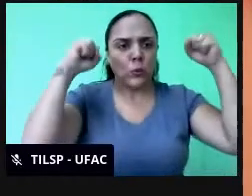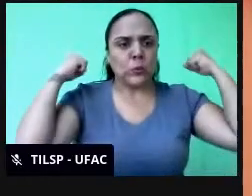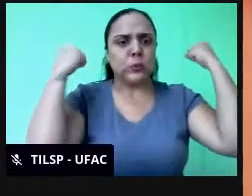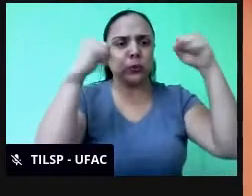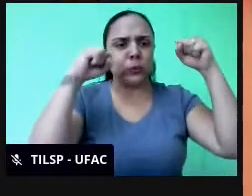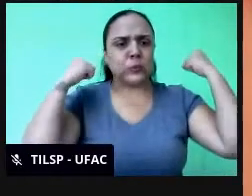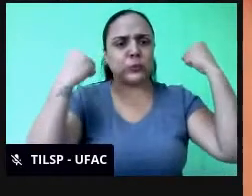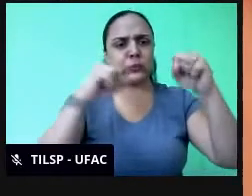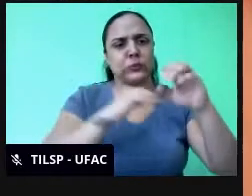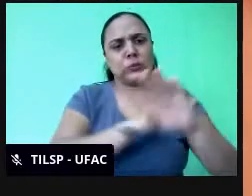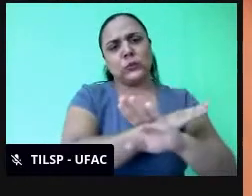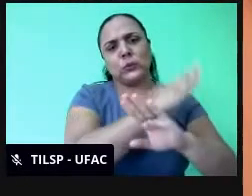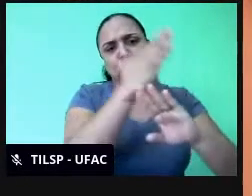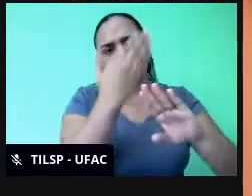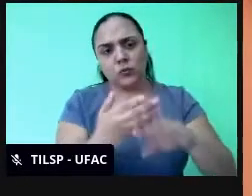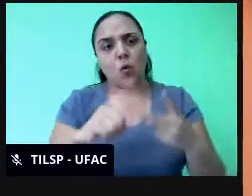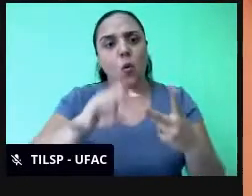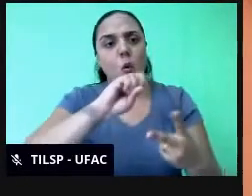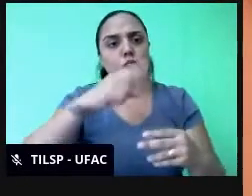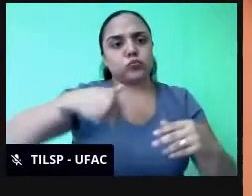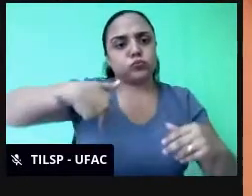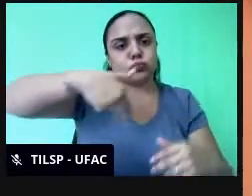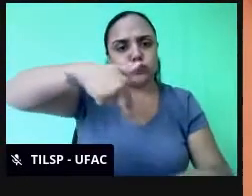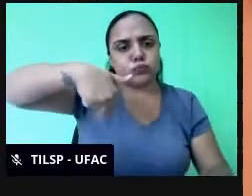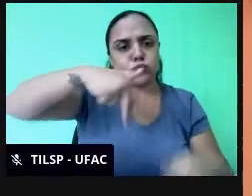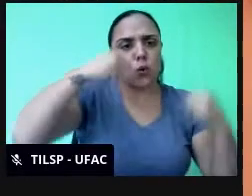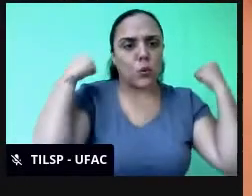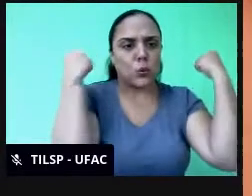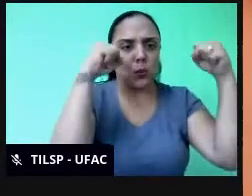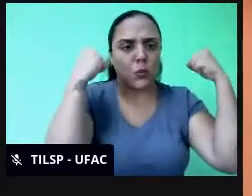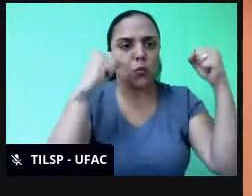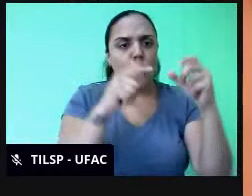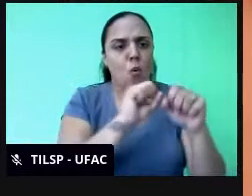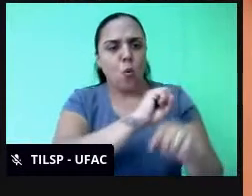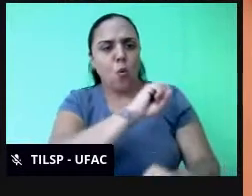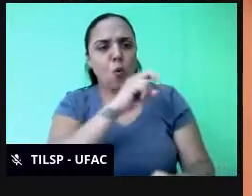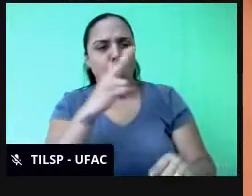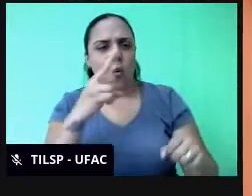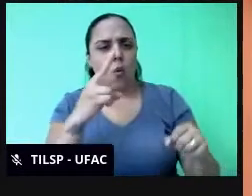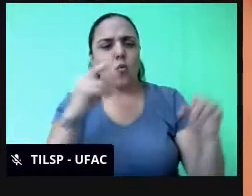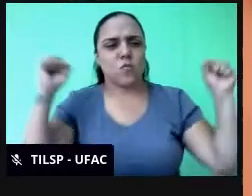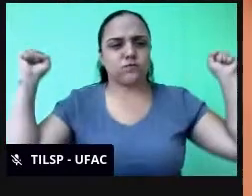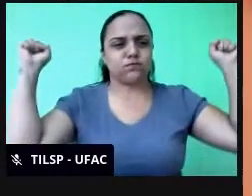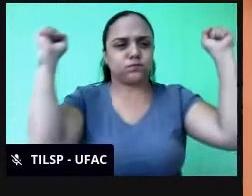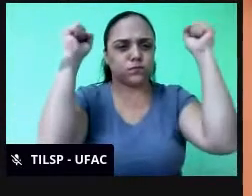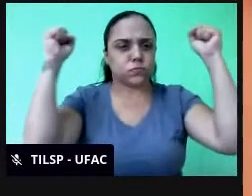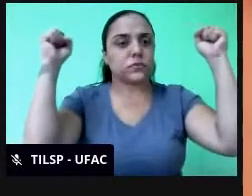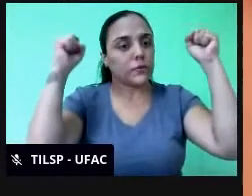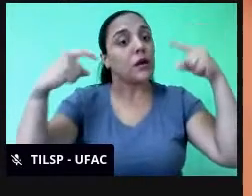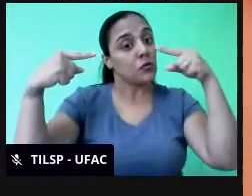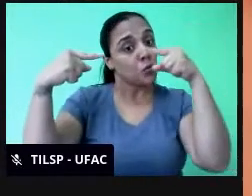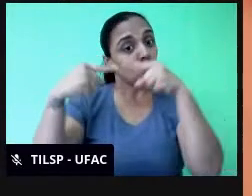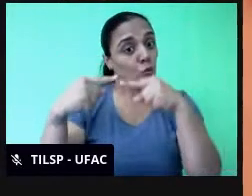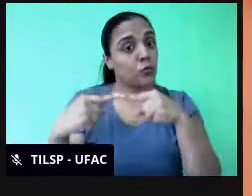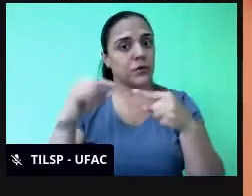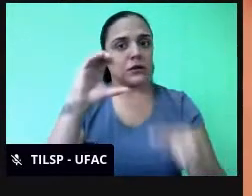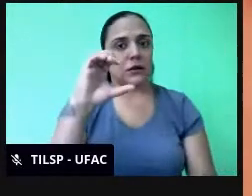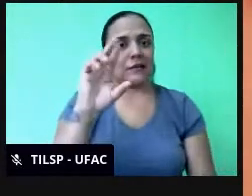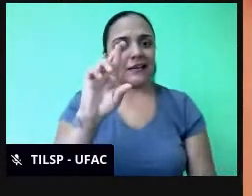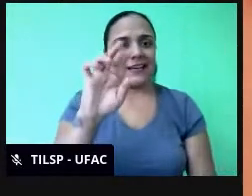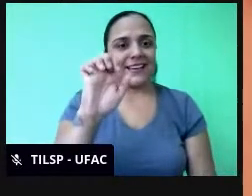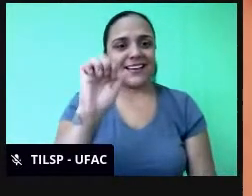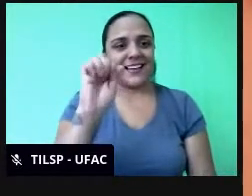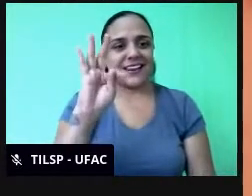curtas, 100 metros, tiros, ou até mesmo na musculação, ela está associada com uma melhora de desempenho,